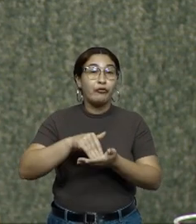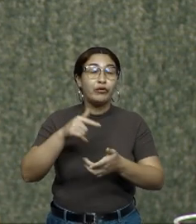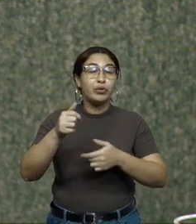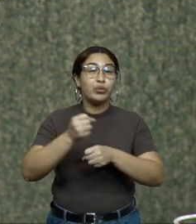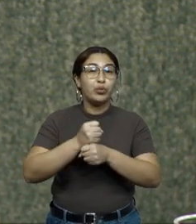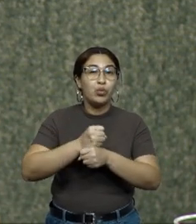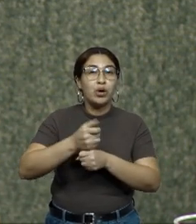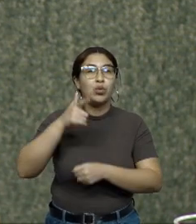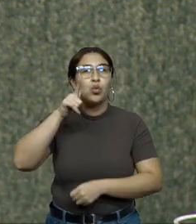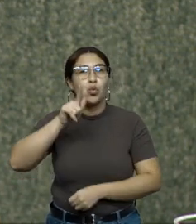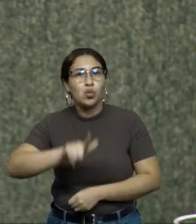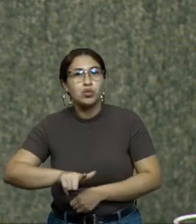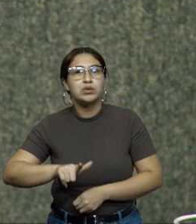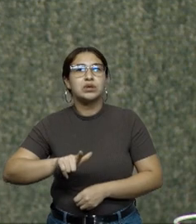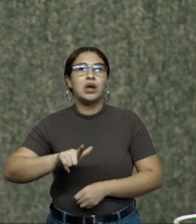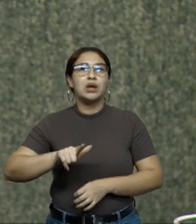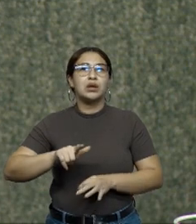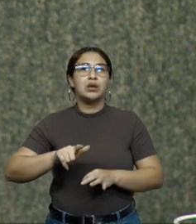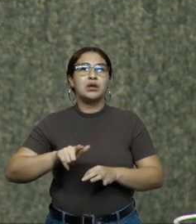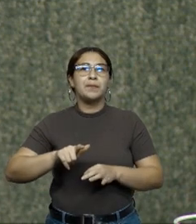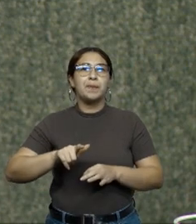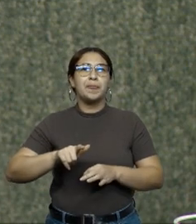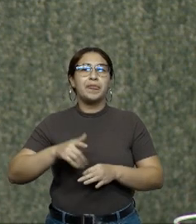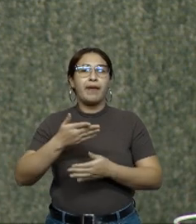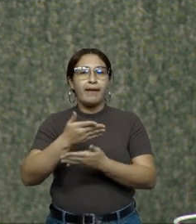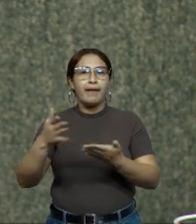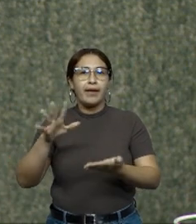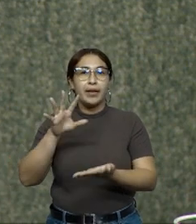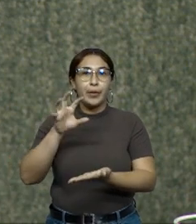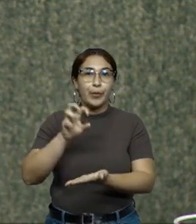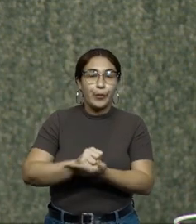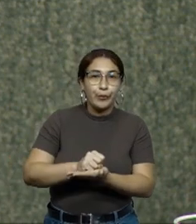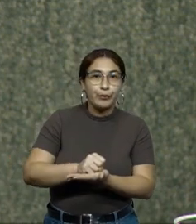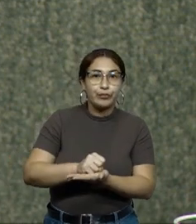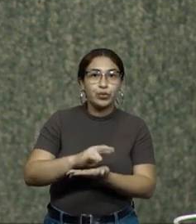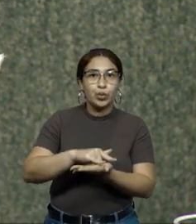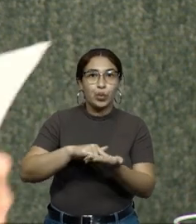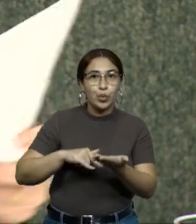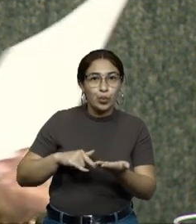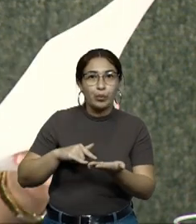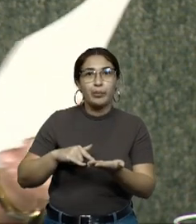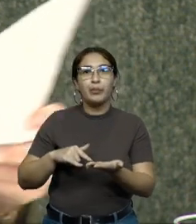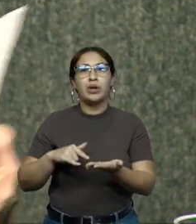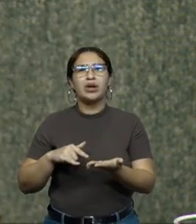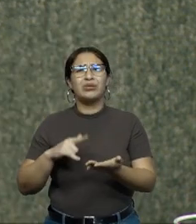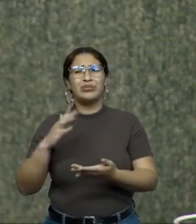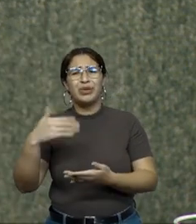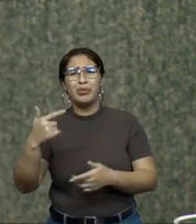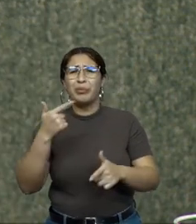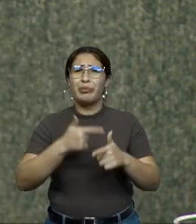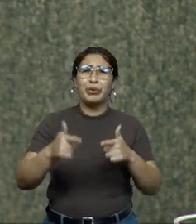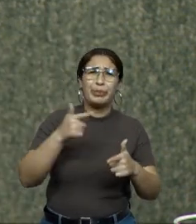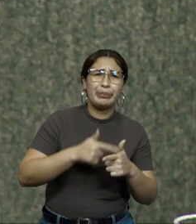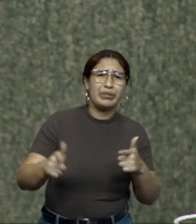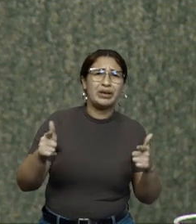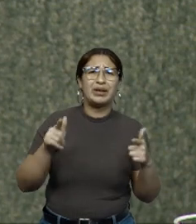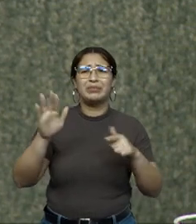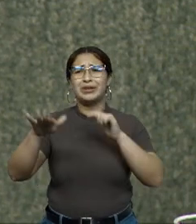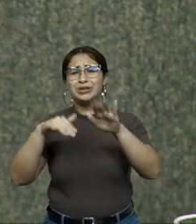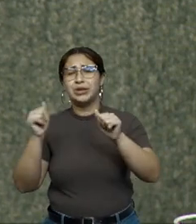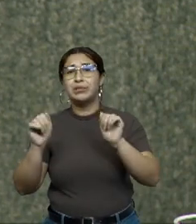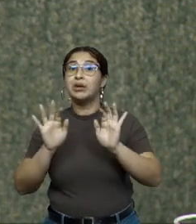é a prorrogação dos contratos que depois deu problema na classificação na chamada mas